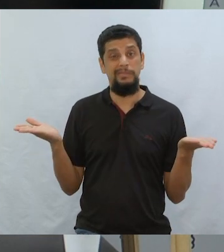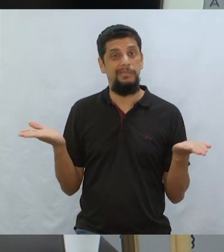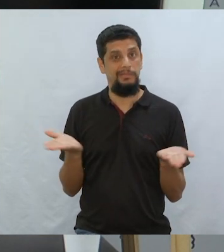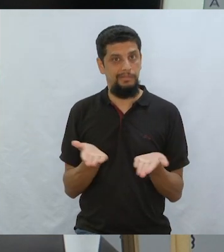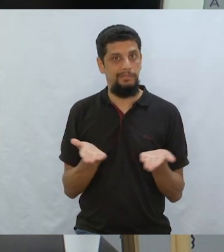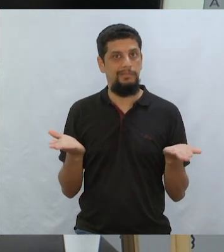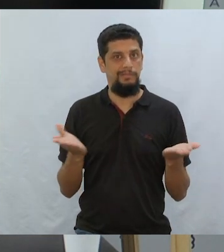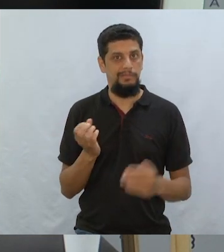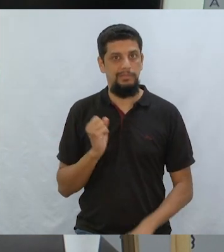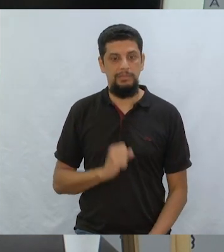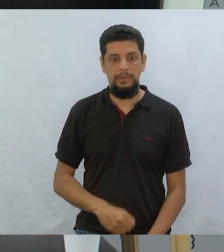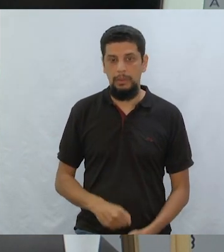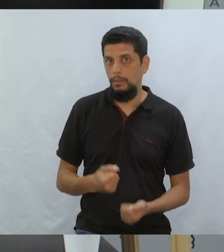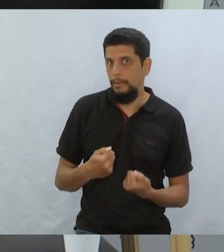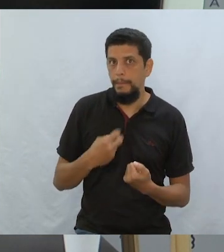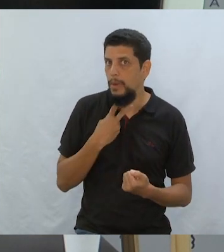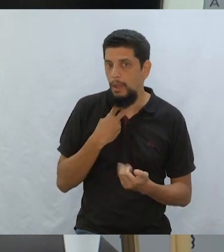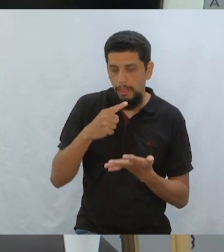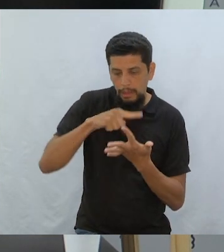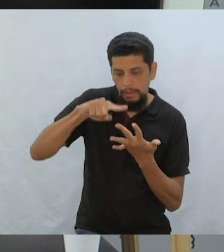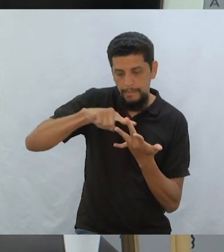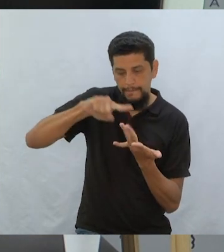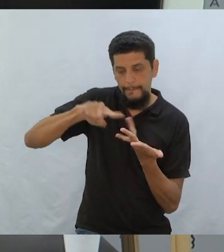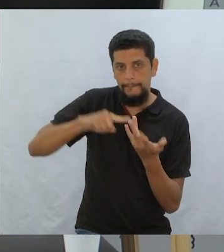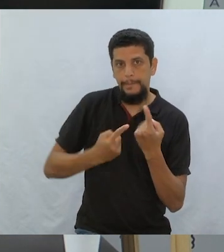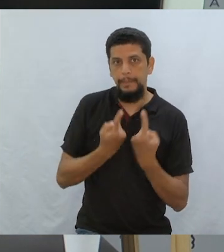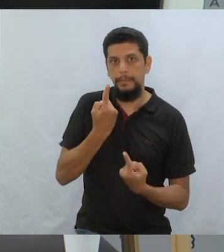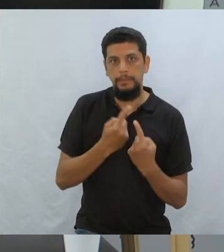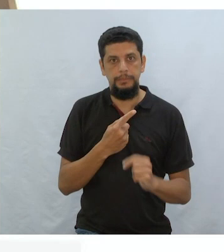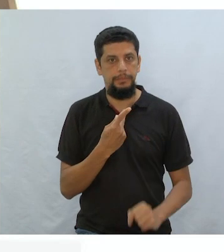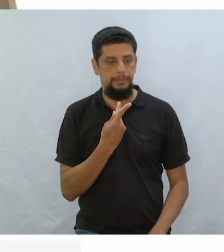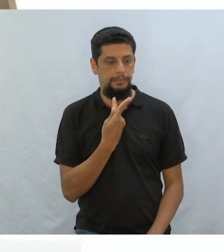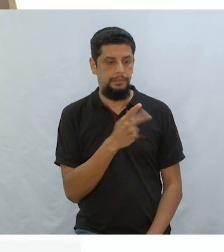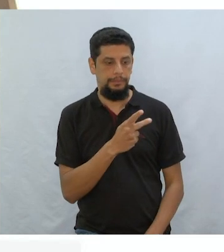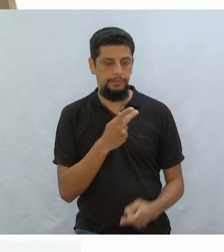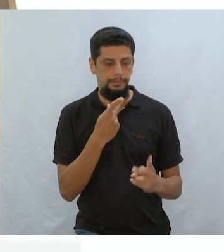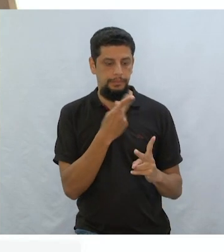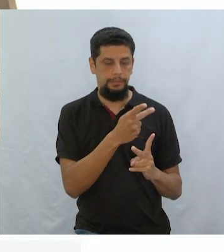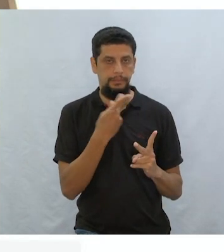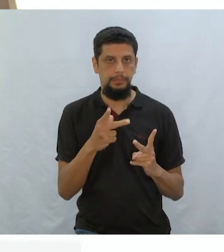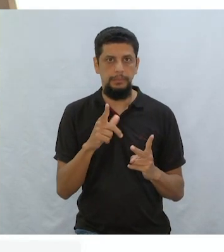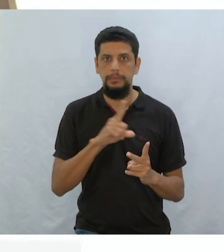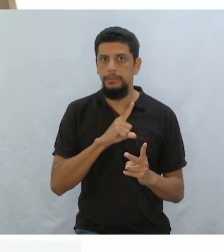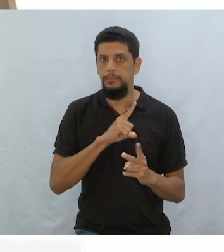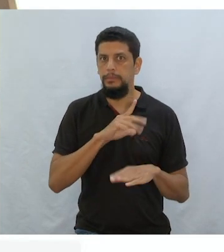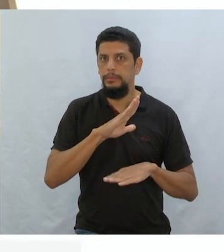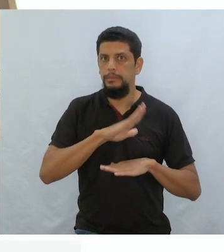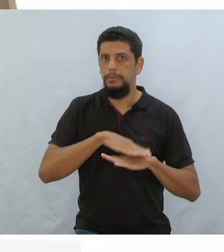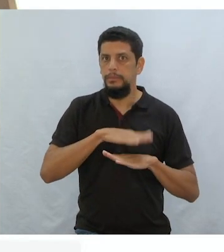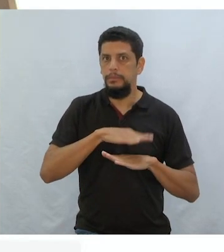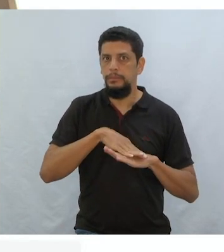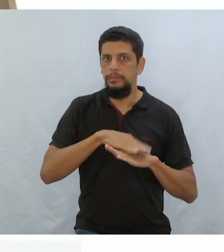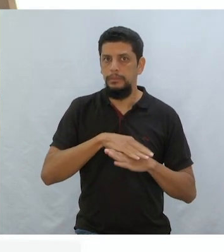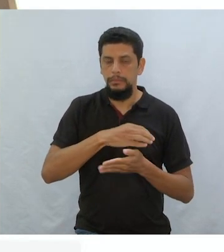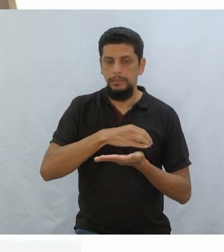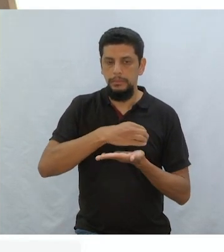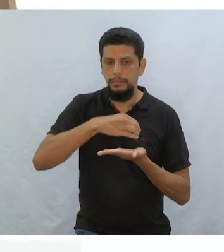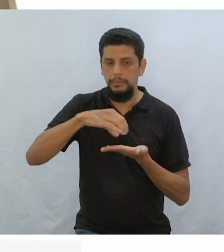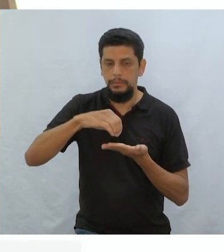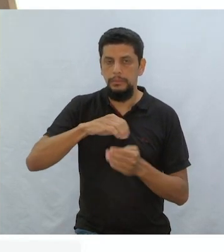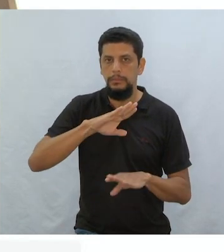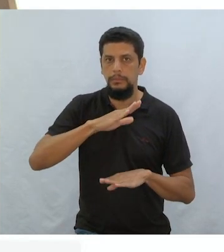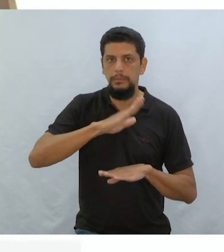Mas e agora? Sem contar, qual deles você acha que tem a maior coleção?